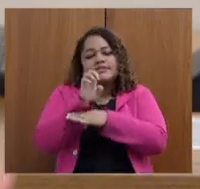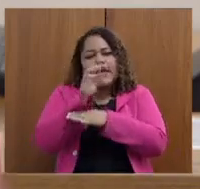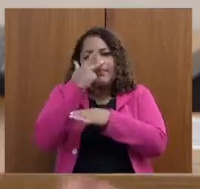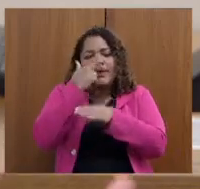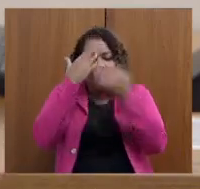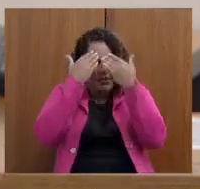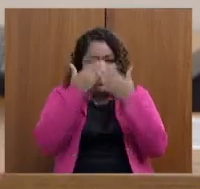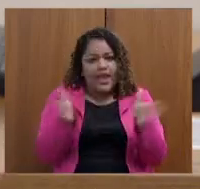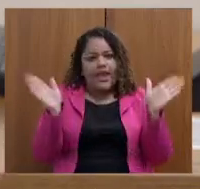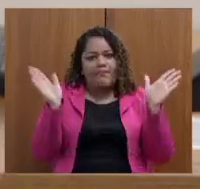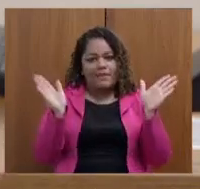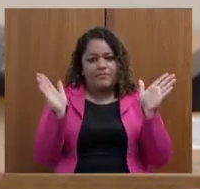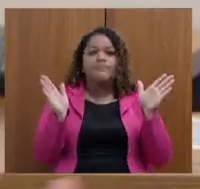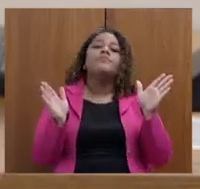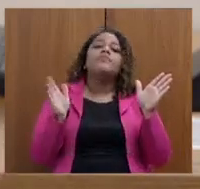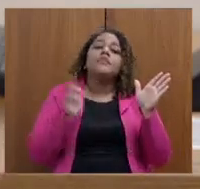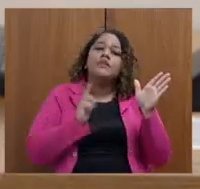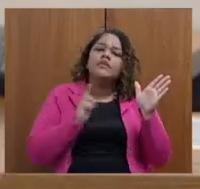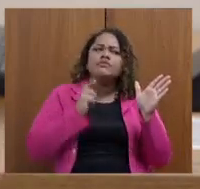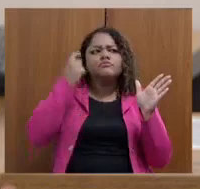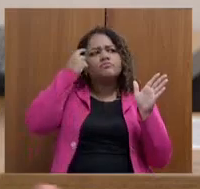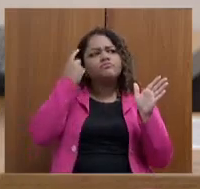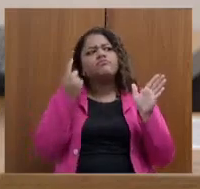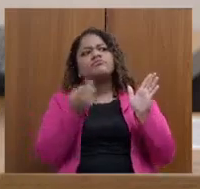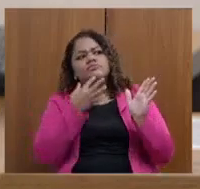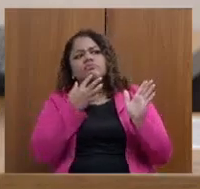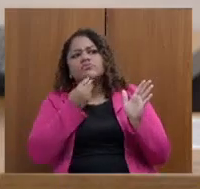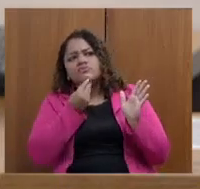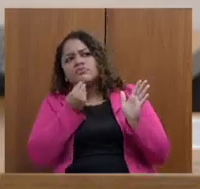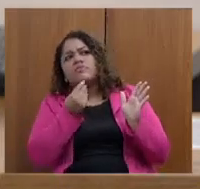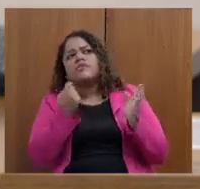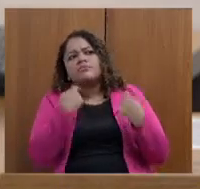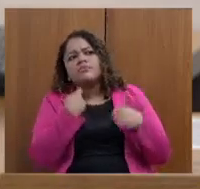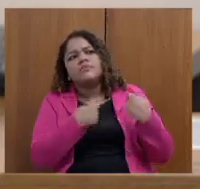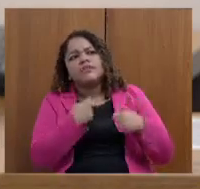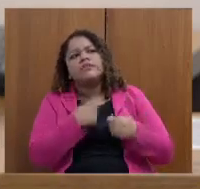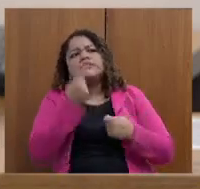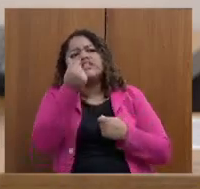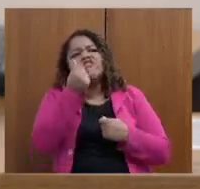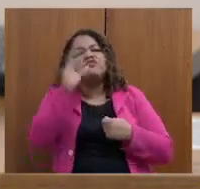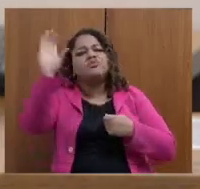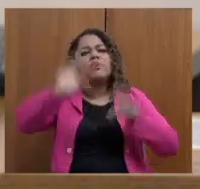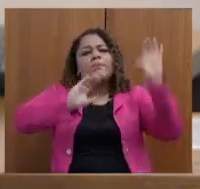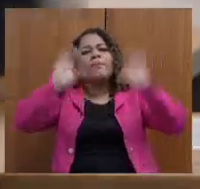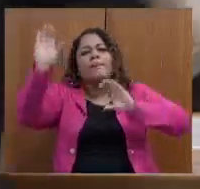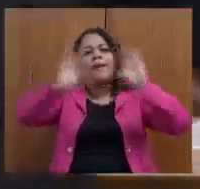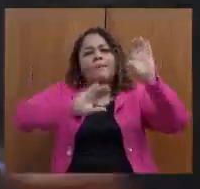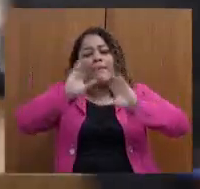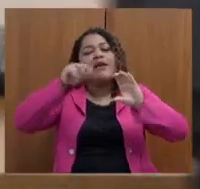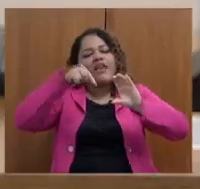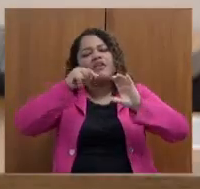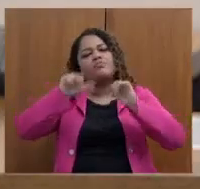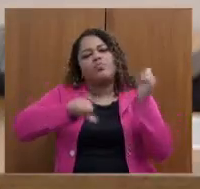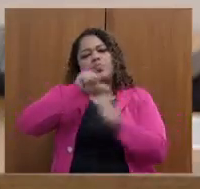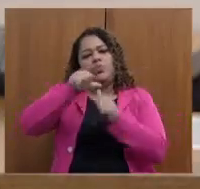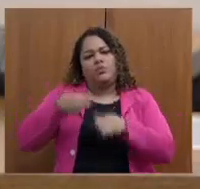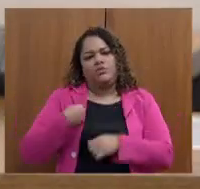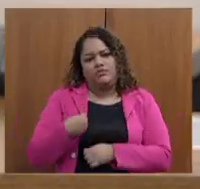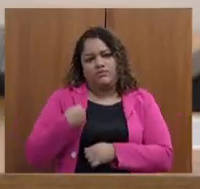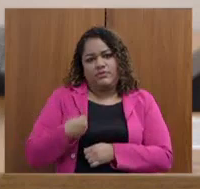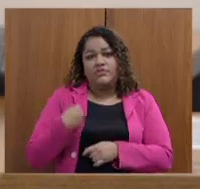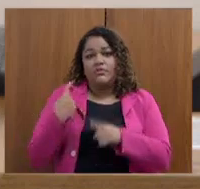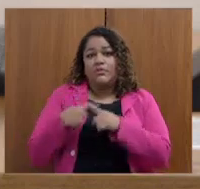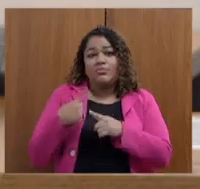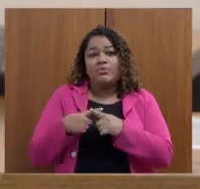a pensar gente nós precisamos aqui é de trazer investimento é isso que vai mudar a realidade porque ficar a vida inteira batendo na porta de parlamentar para